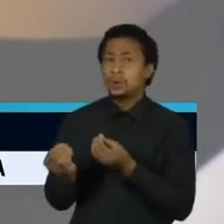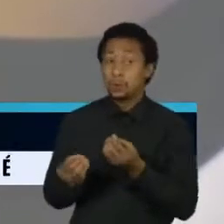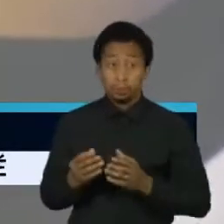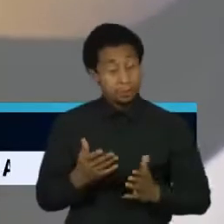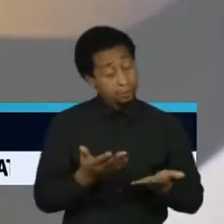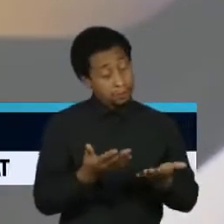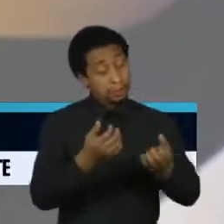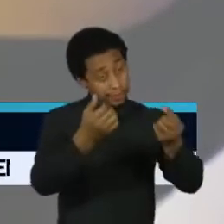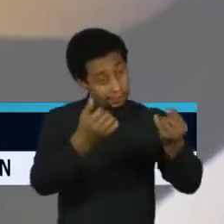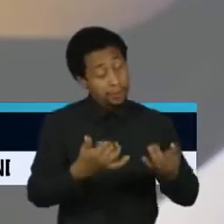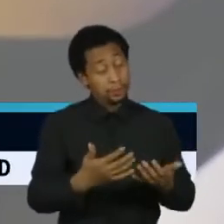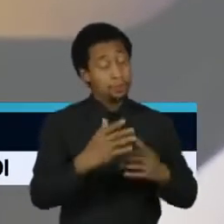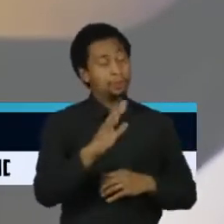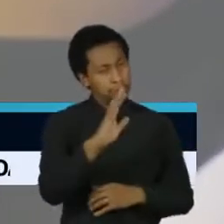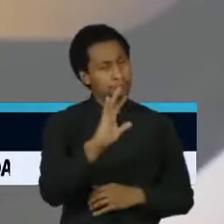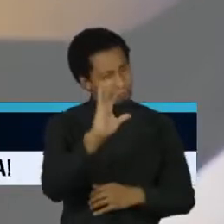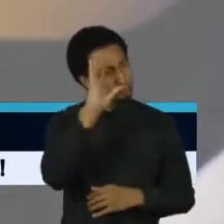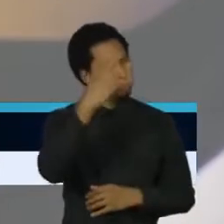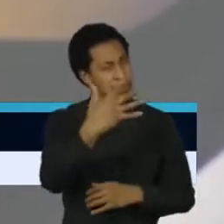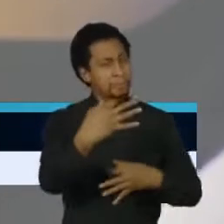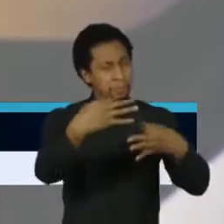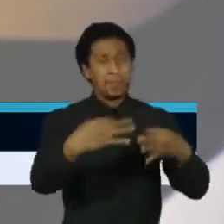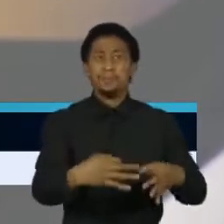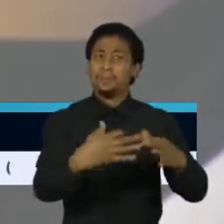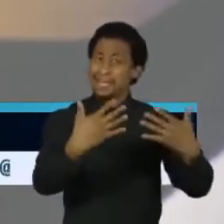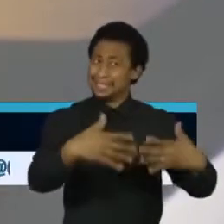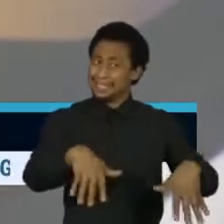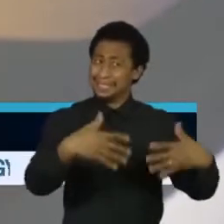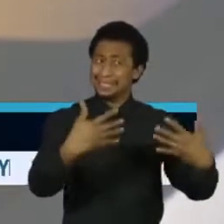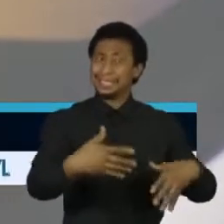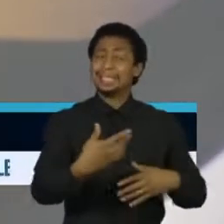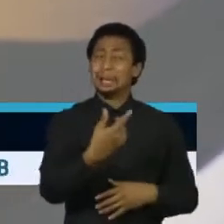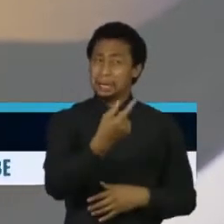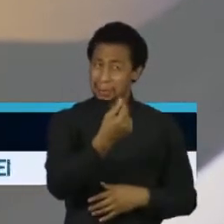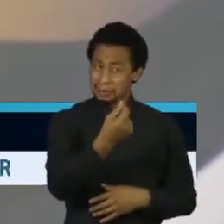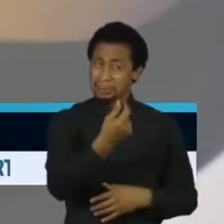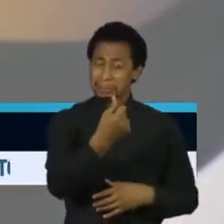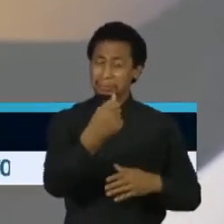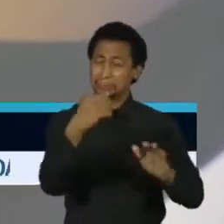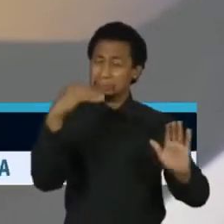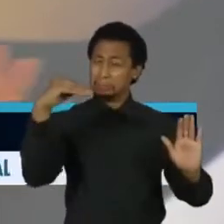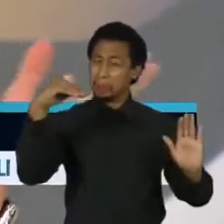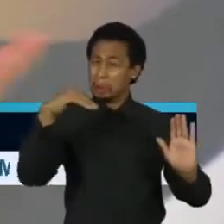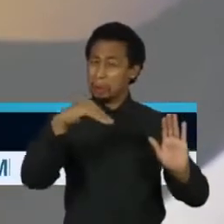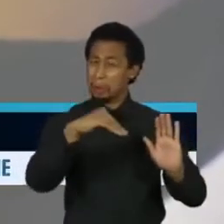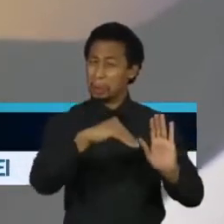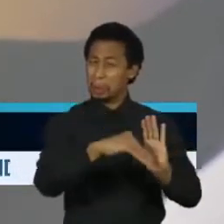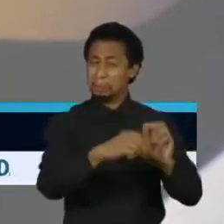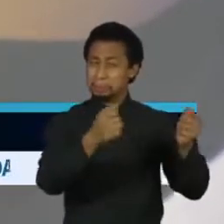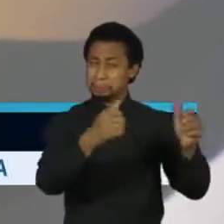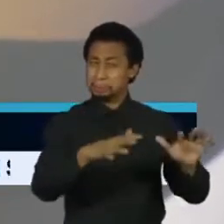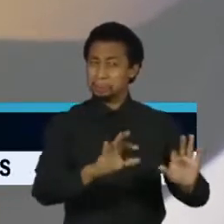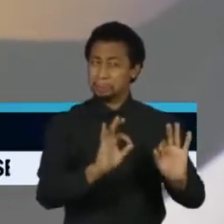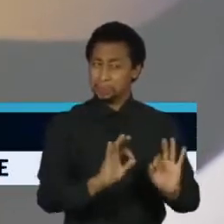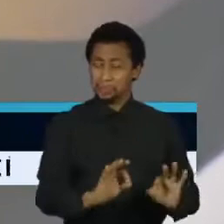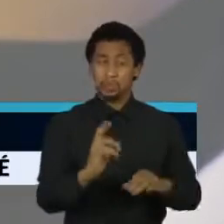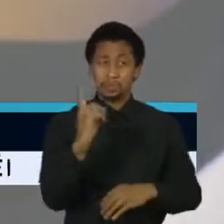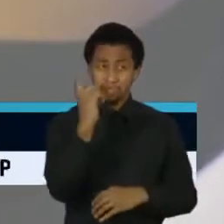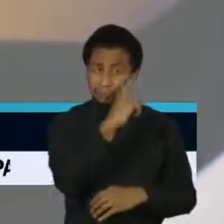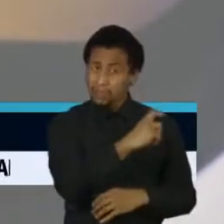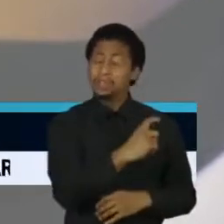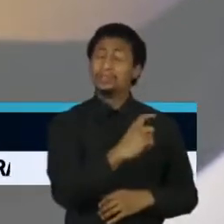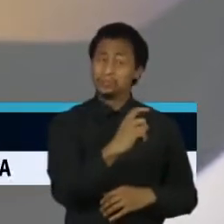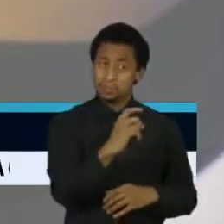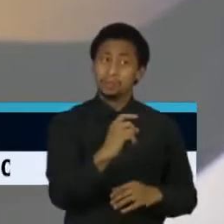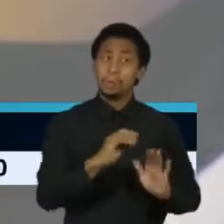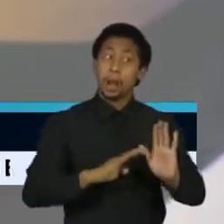mas a um custo elevadíssimo e eu pessoalmente duvido que se mantenha agora. Porque a hora que você volta, o